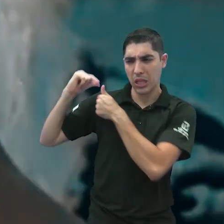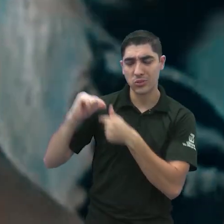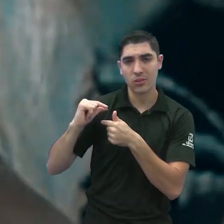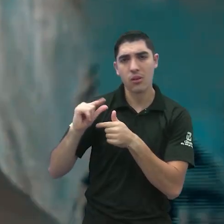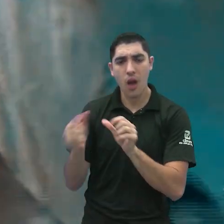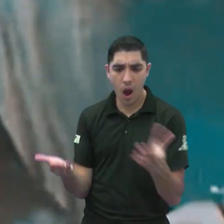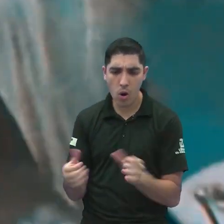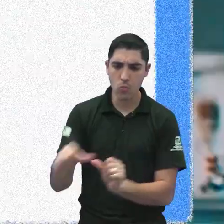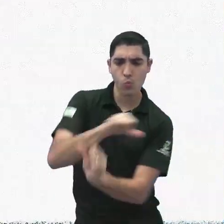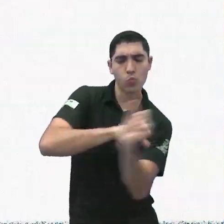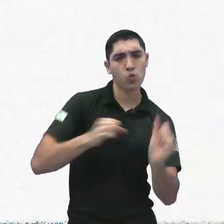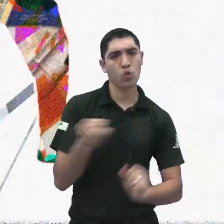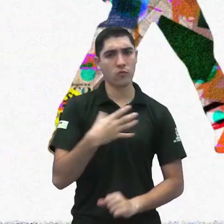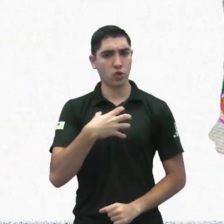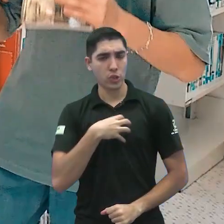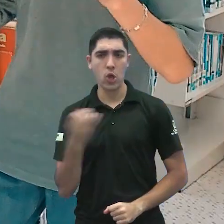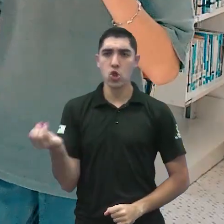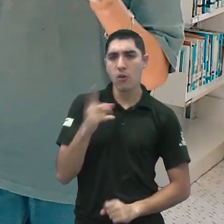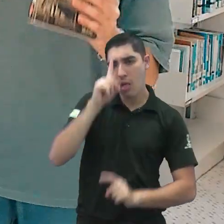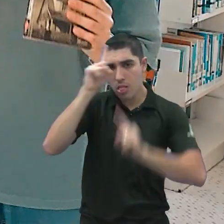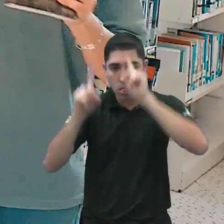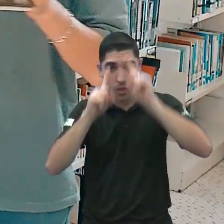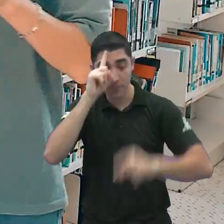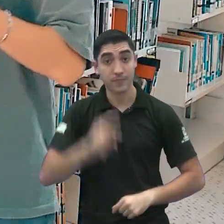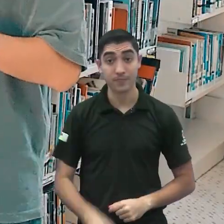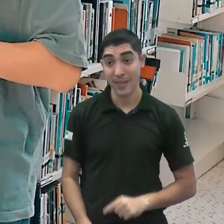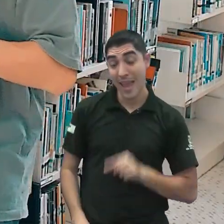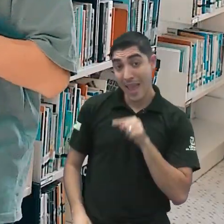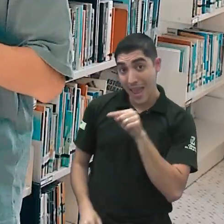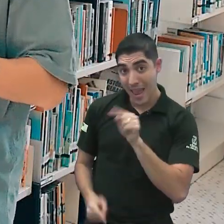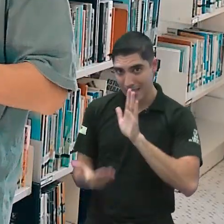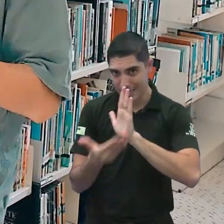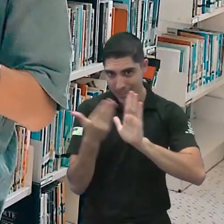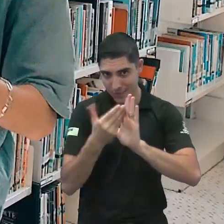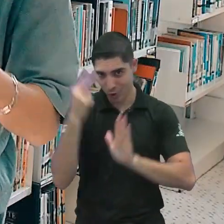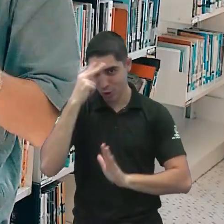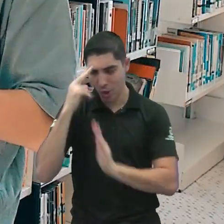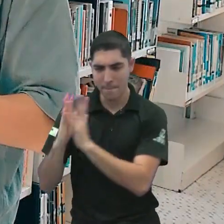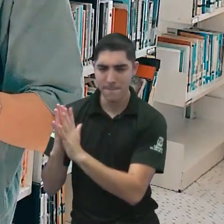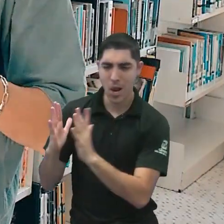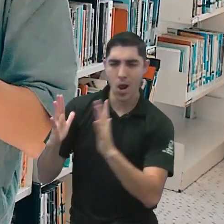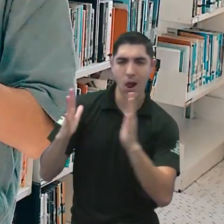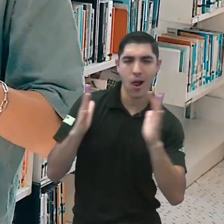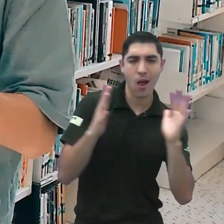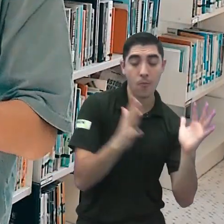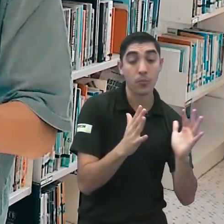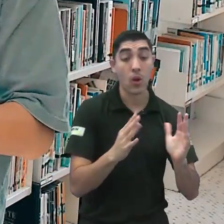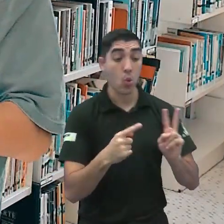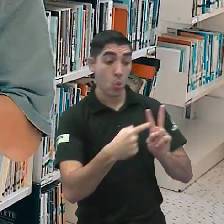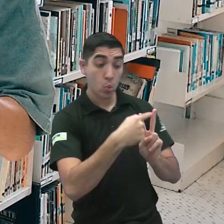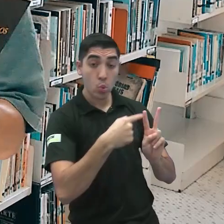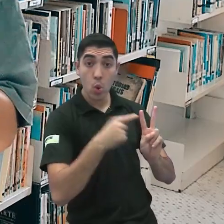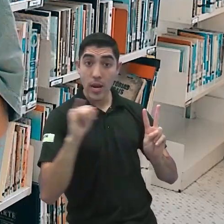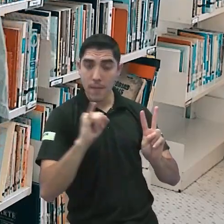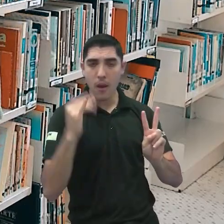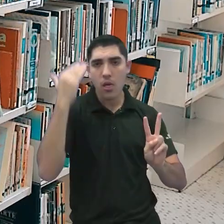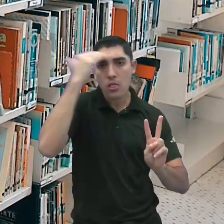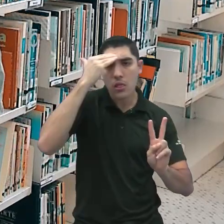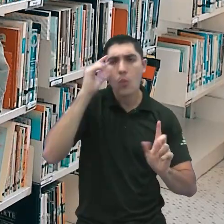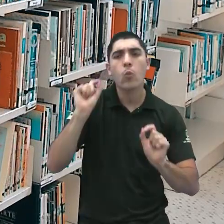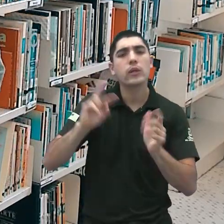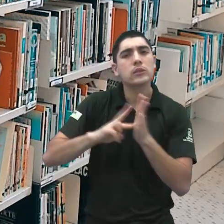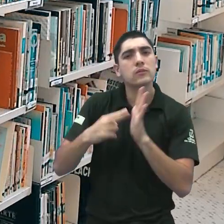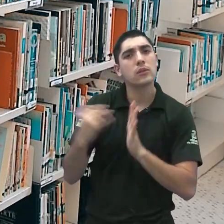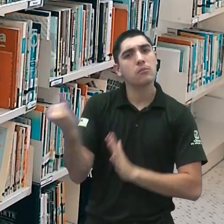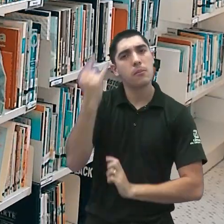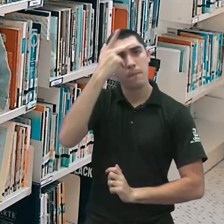de viver e pensar. Conforme a história vai acontecendo, os irmãos Scott e Jane vão entendendo o que é ser uma pessoa justa, o que